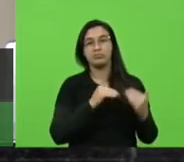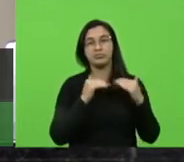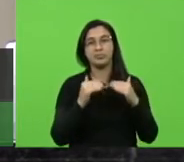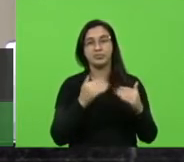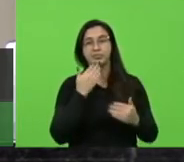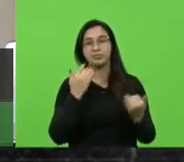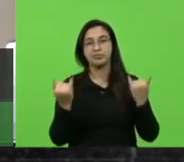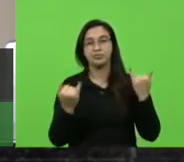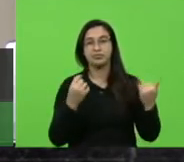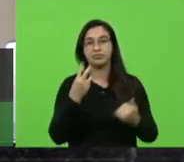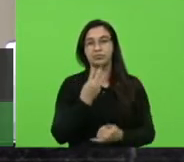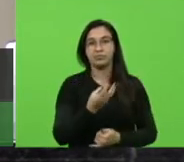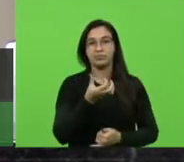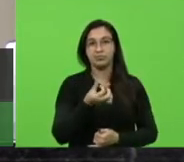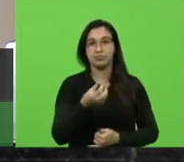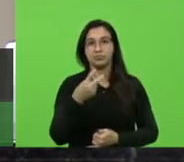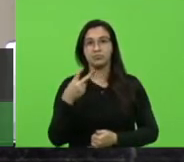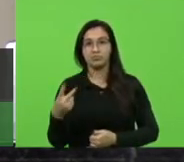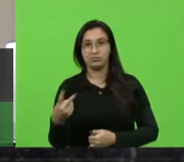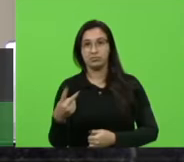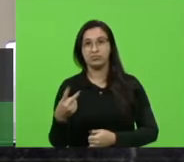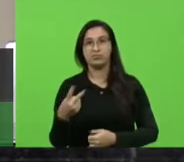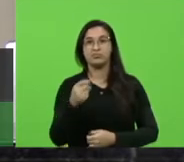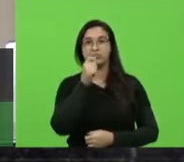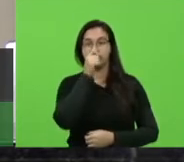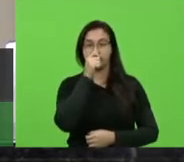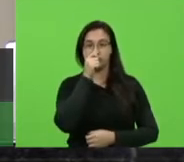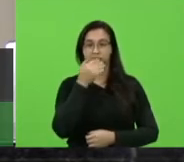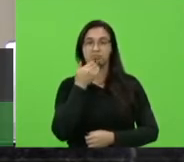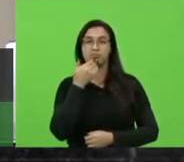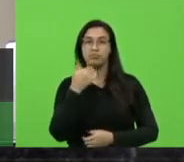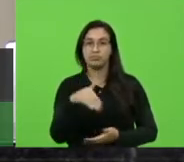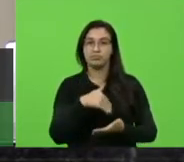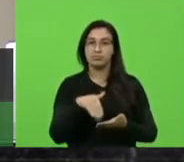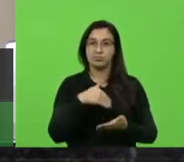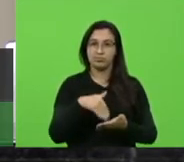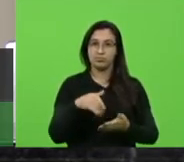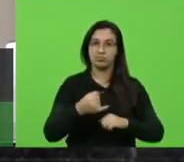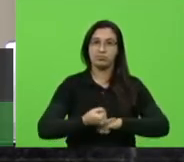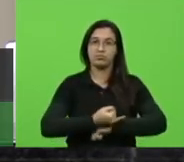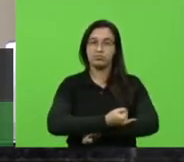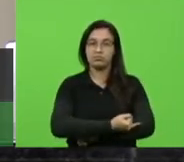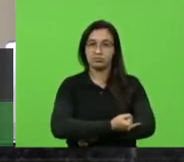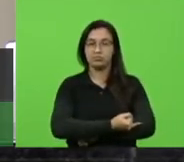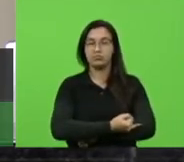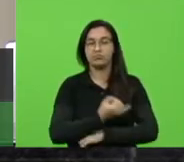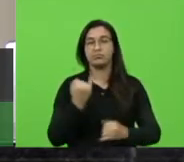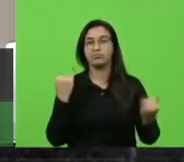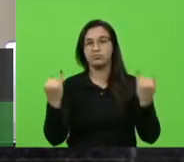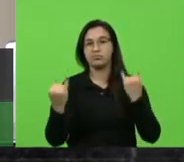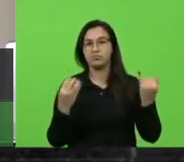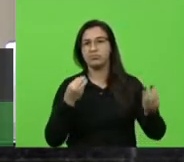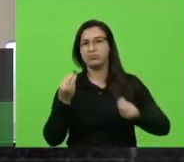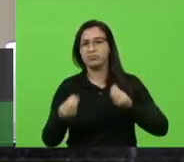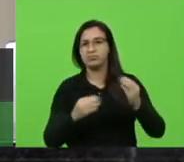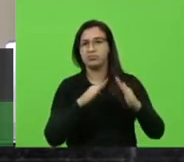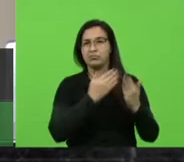de informação 362, autor deputado João Amin, solicitando ao secretário de Estado da Infraestrutura informações acerca do estudo